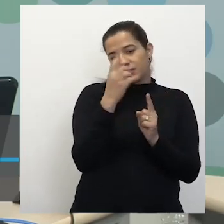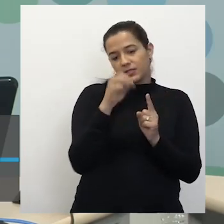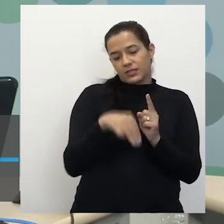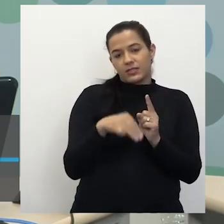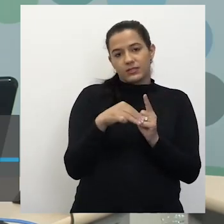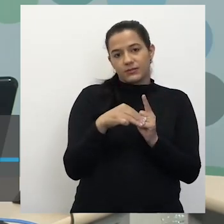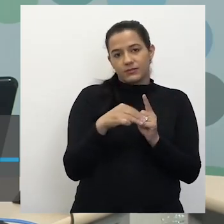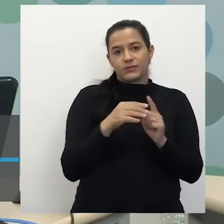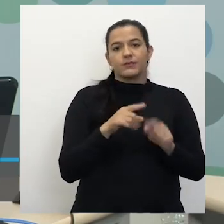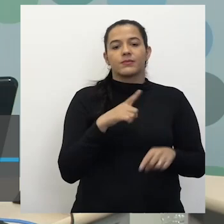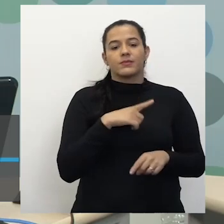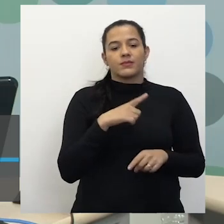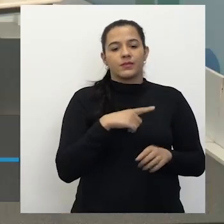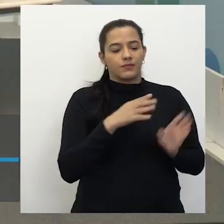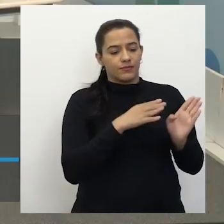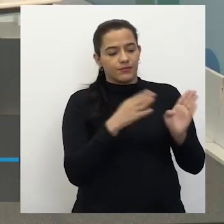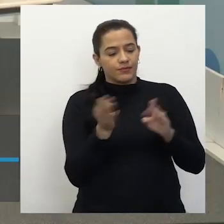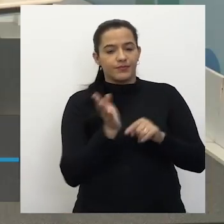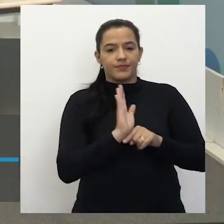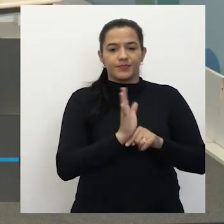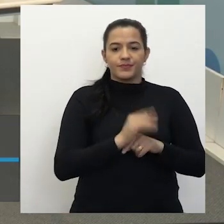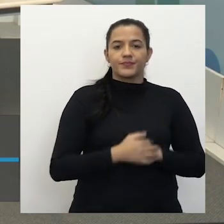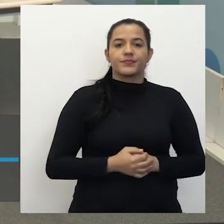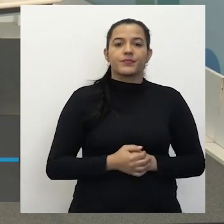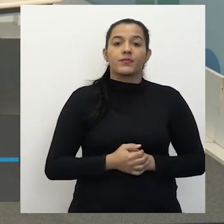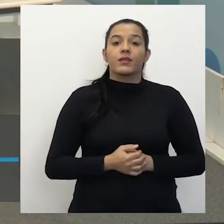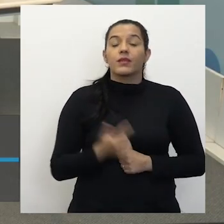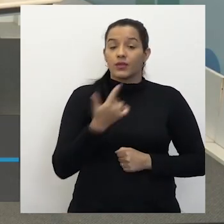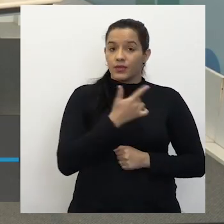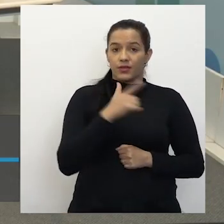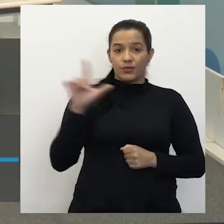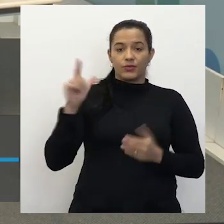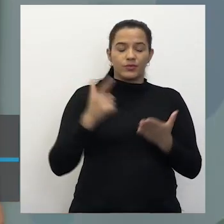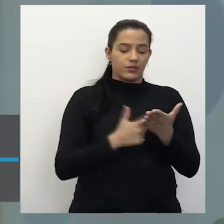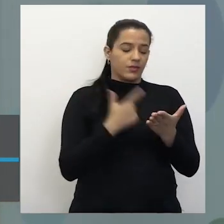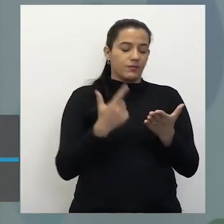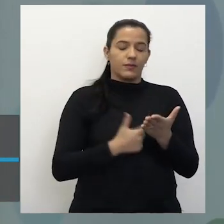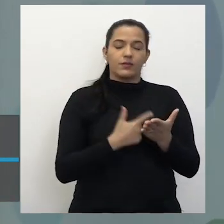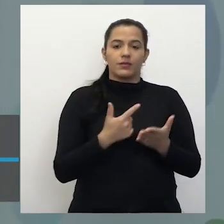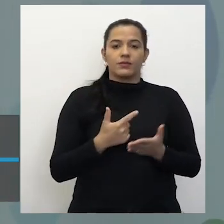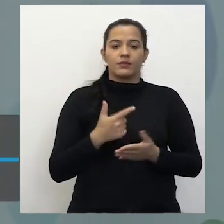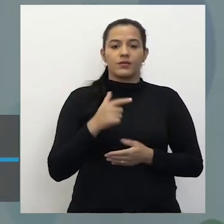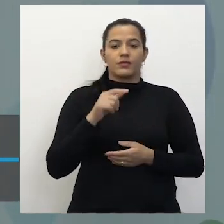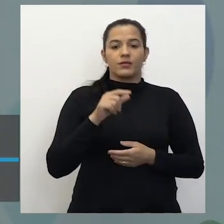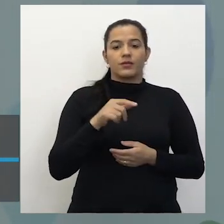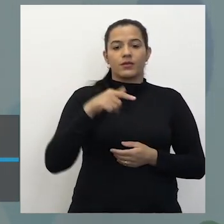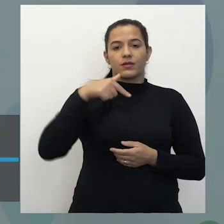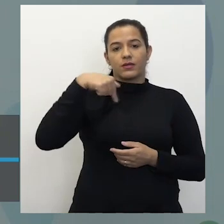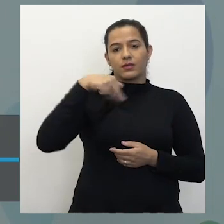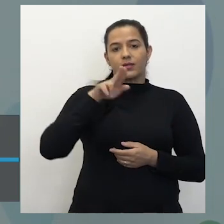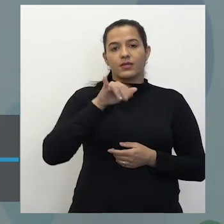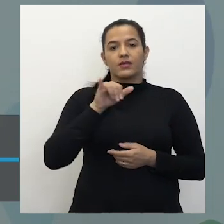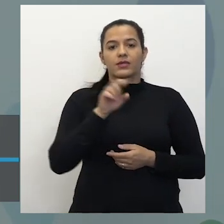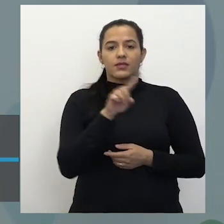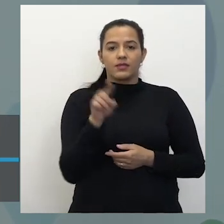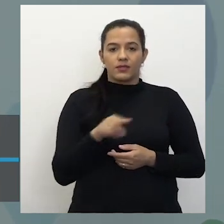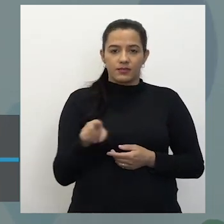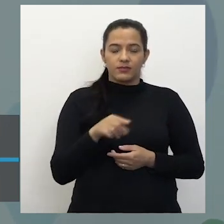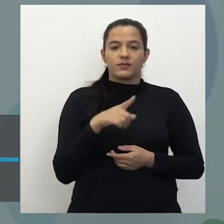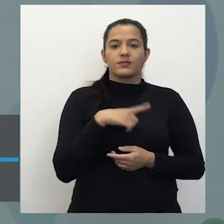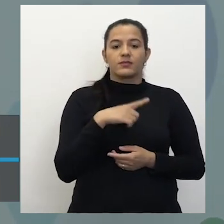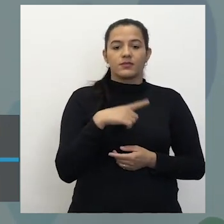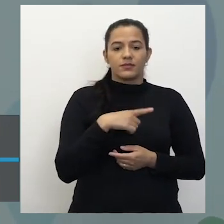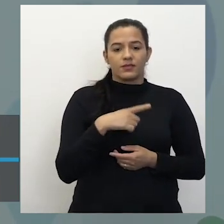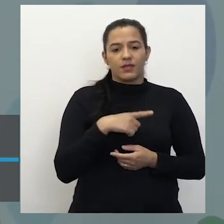de filme do Apólogo. Tem um bem famoso também do livro O 15, da Raquel de Queiroz. Se você pesquisar o 15, tem um trailer do 15, né? Eles começam a falar